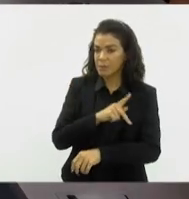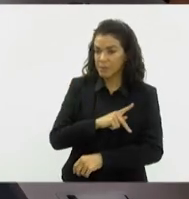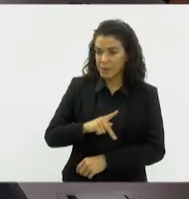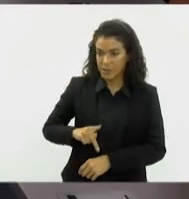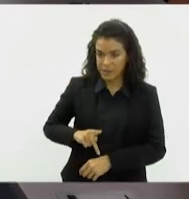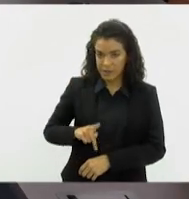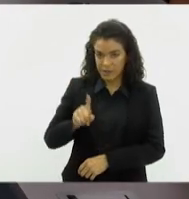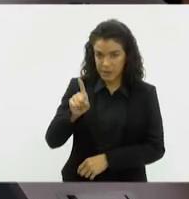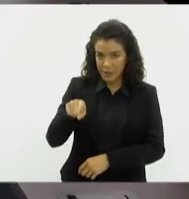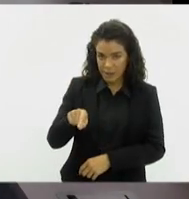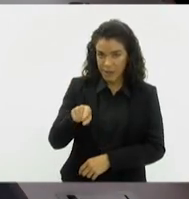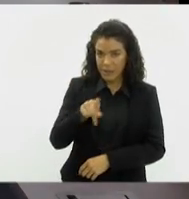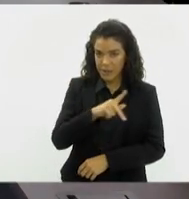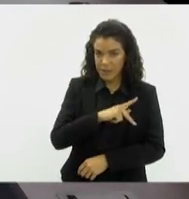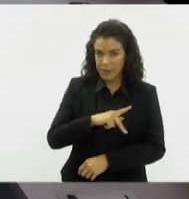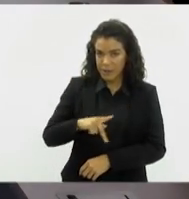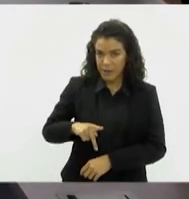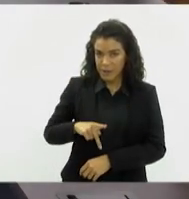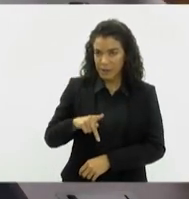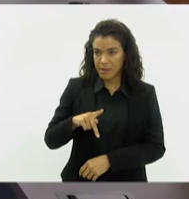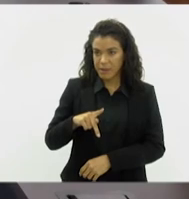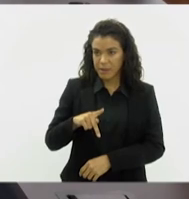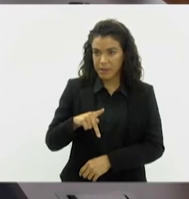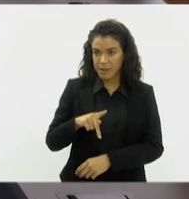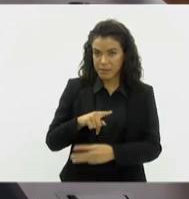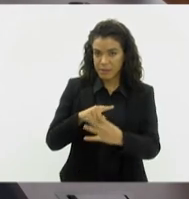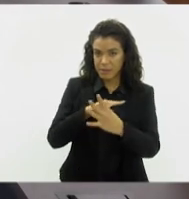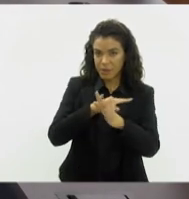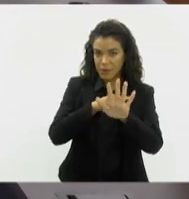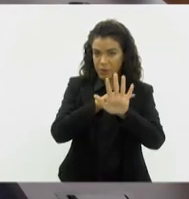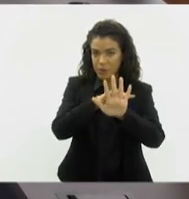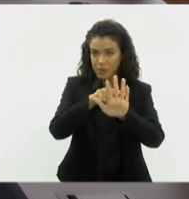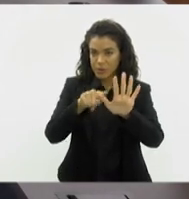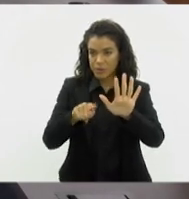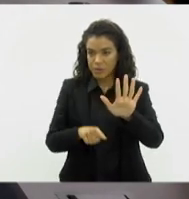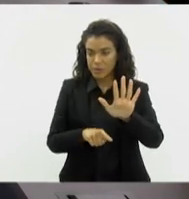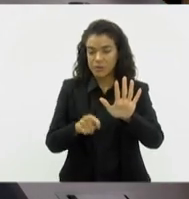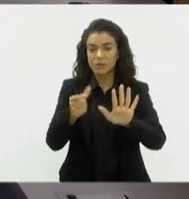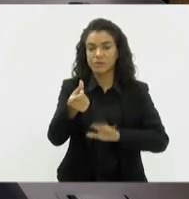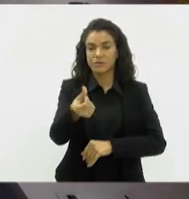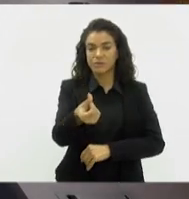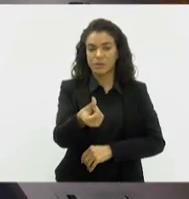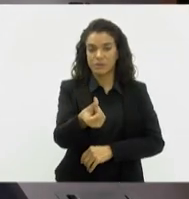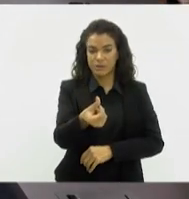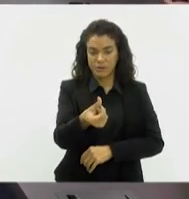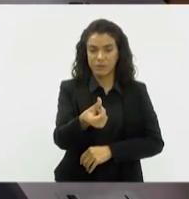senhora é presidente? É Patrícia. São cinco membros, né? São seis.